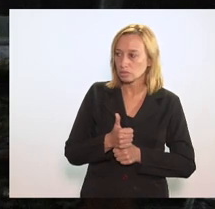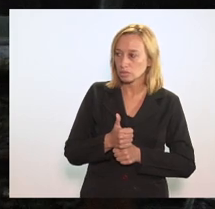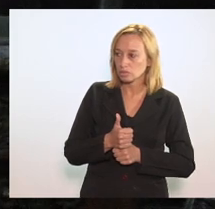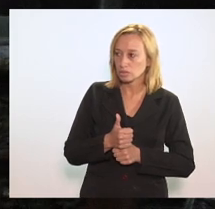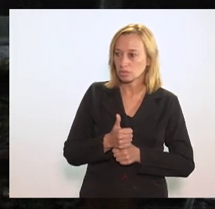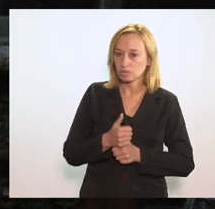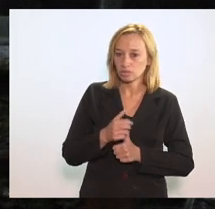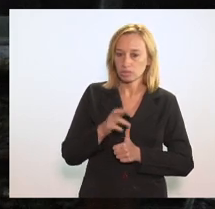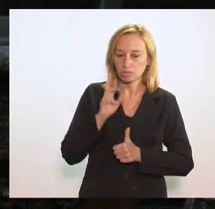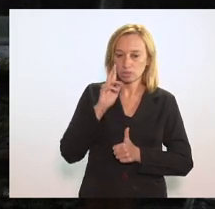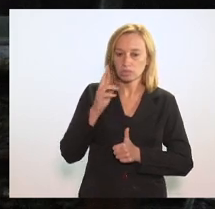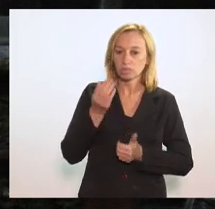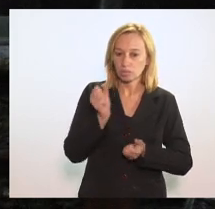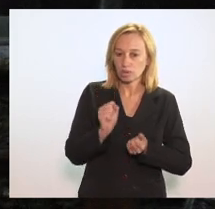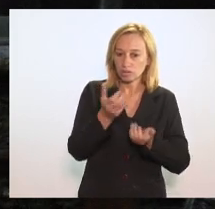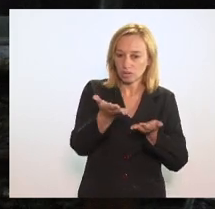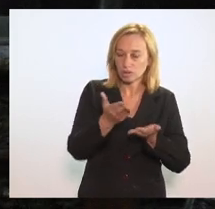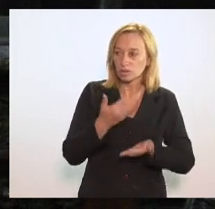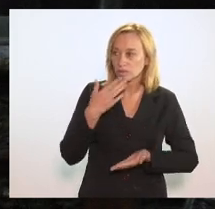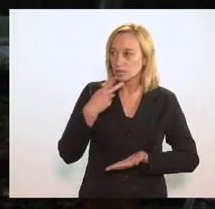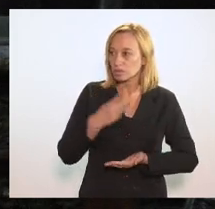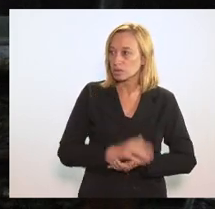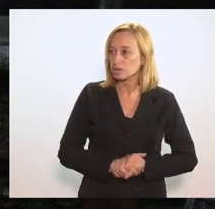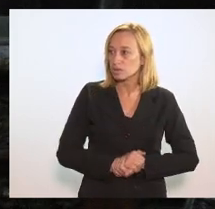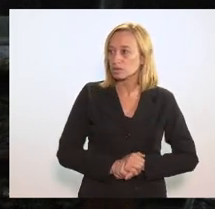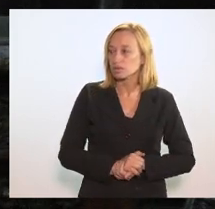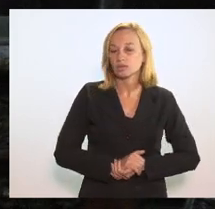então está com a palavra.